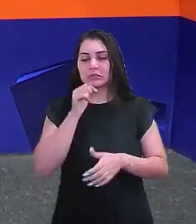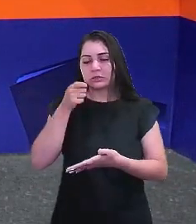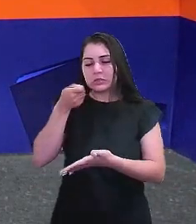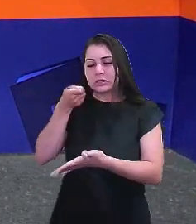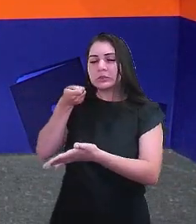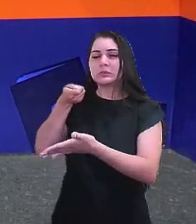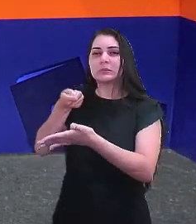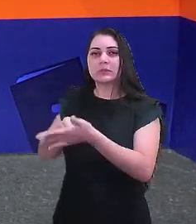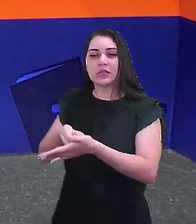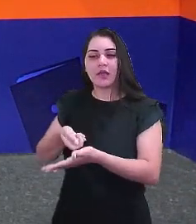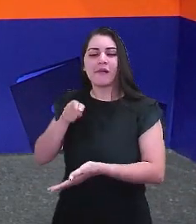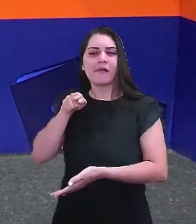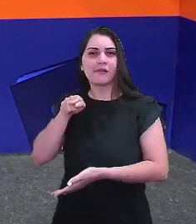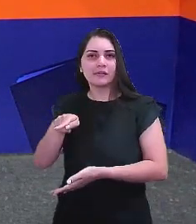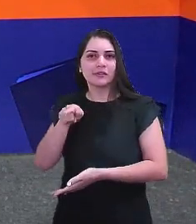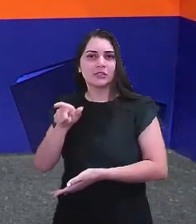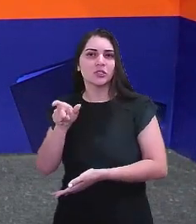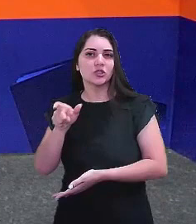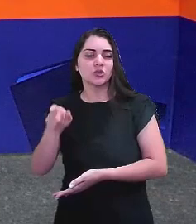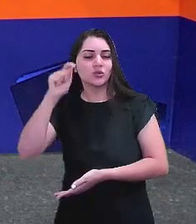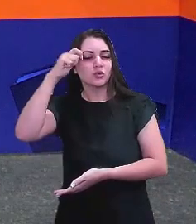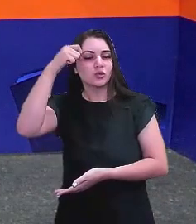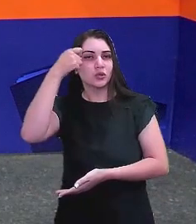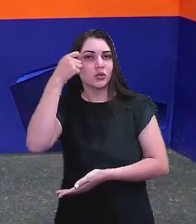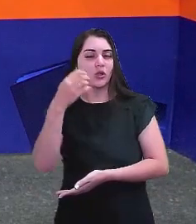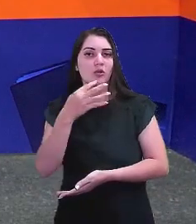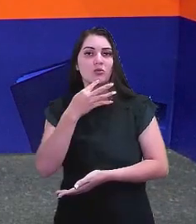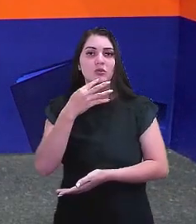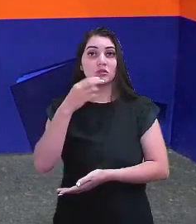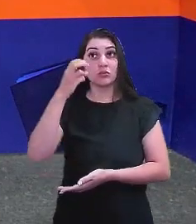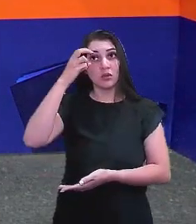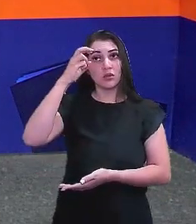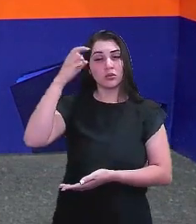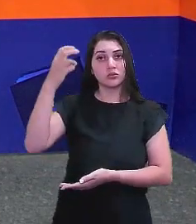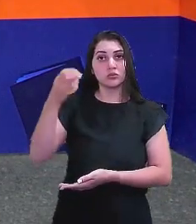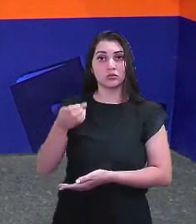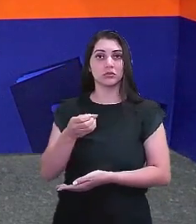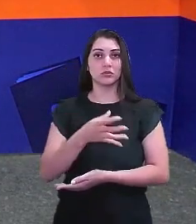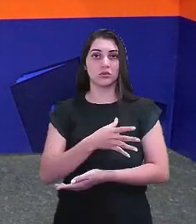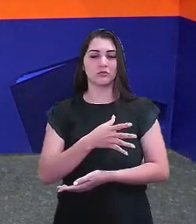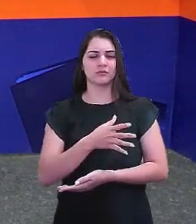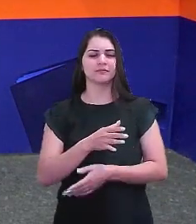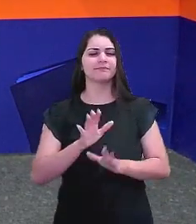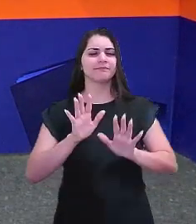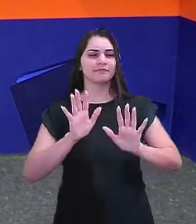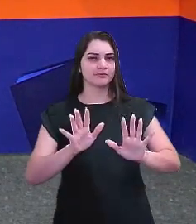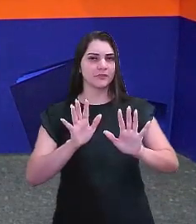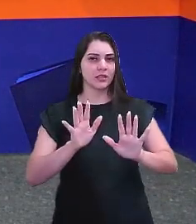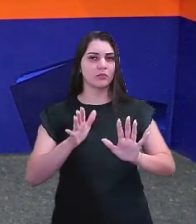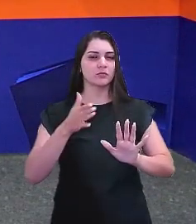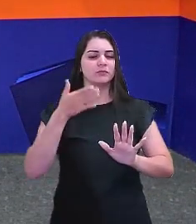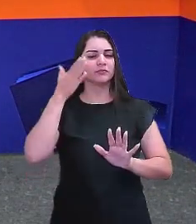uma cultura nova, obrigar eles a fazer parte daquela cultura. Calma, que a gente vai compreender melhor.